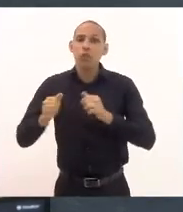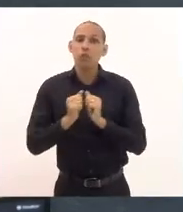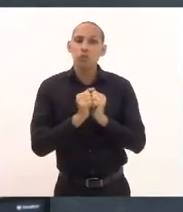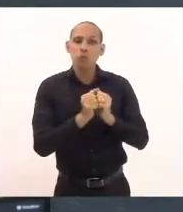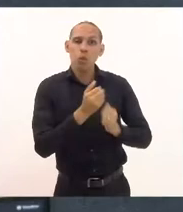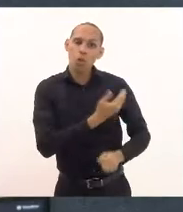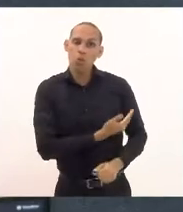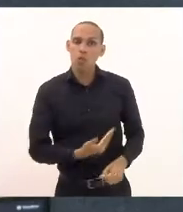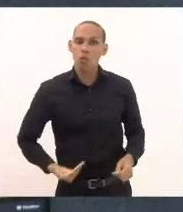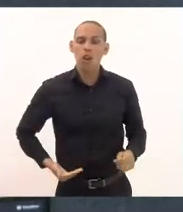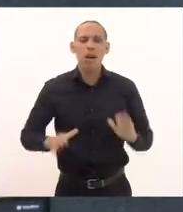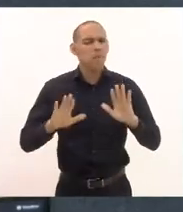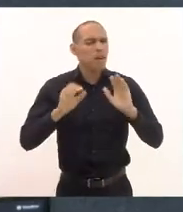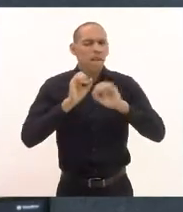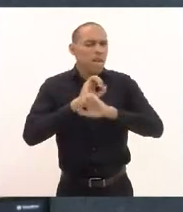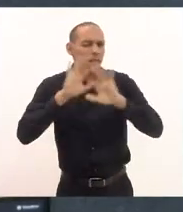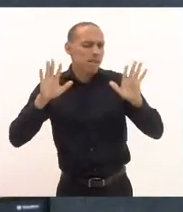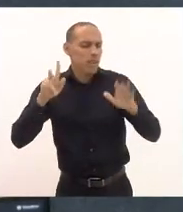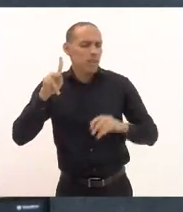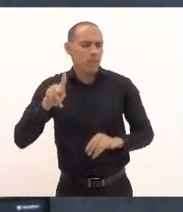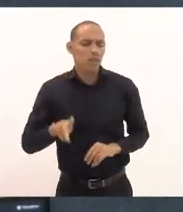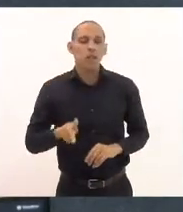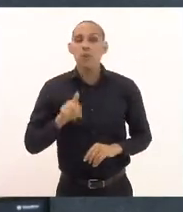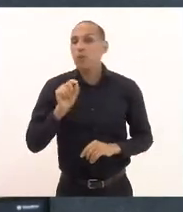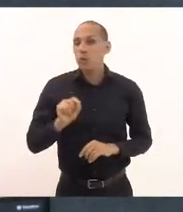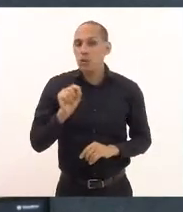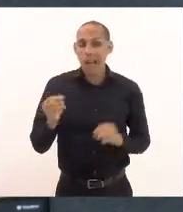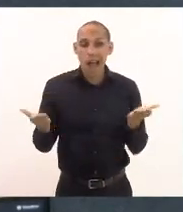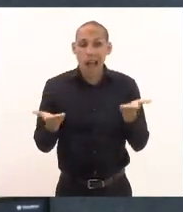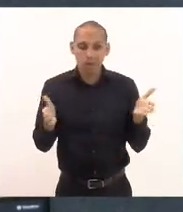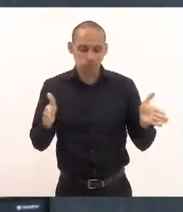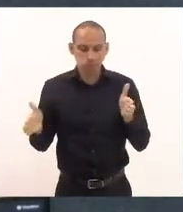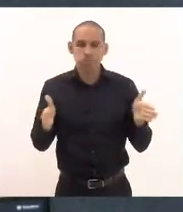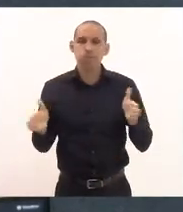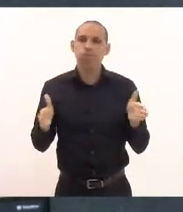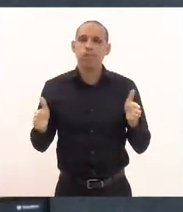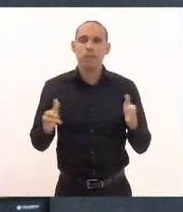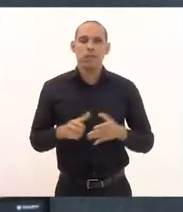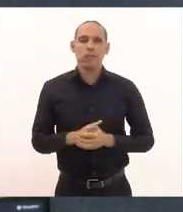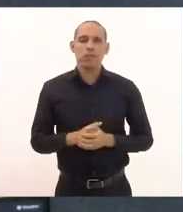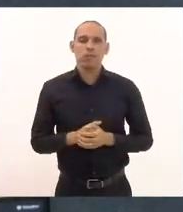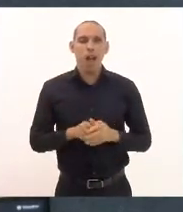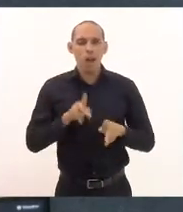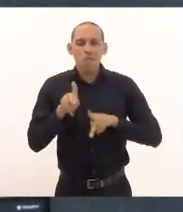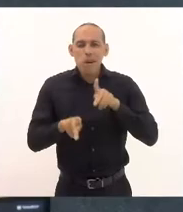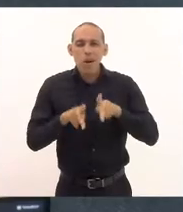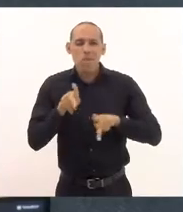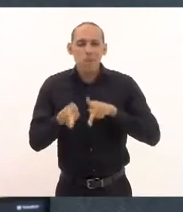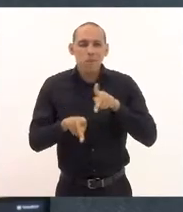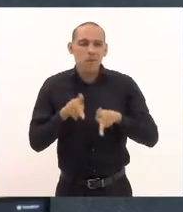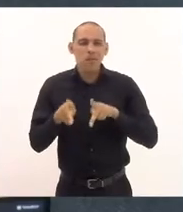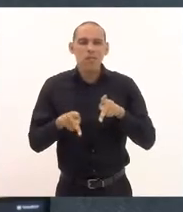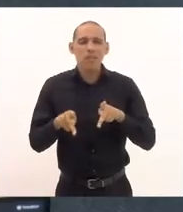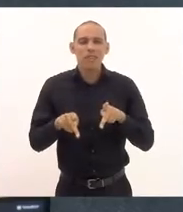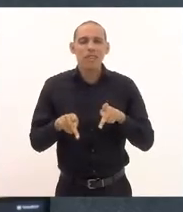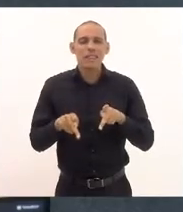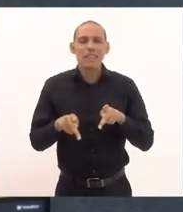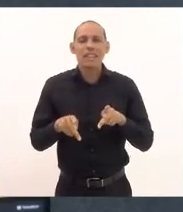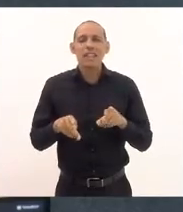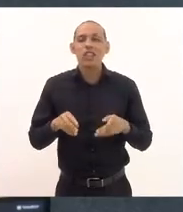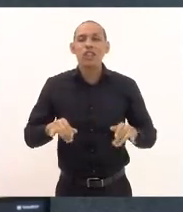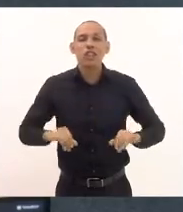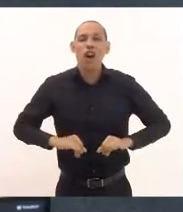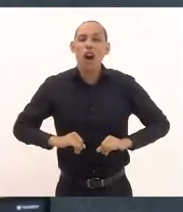mas é evidente, senhor presidente, que, claro, nesse momento em que a população tem um déficit